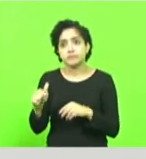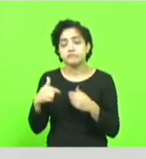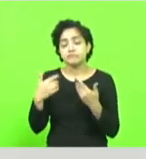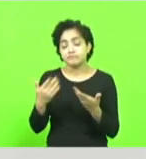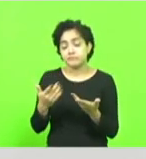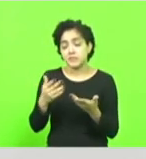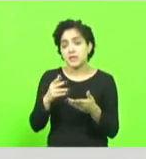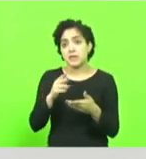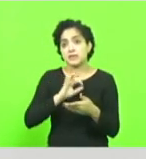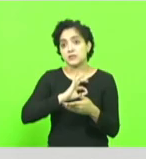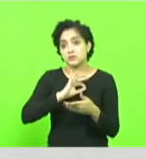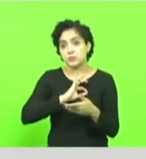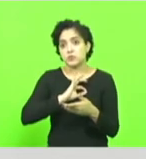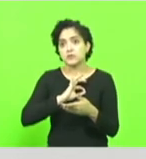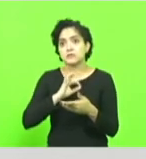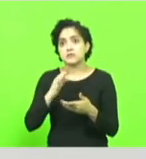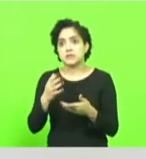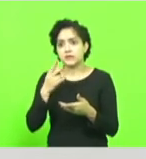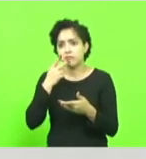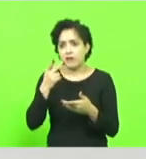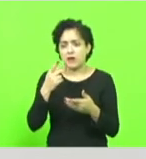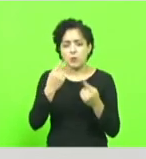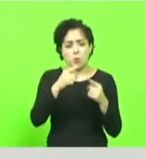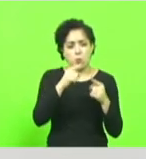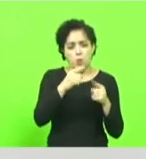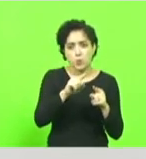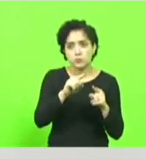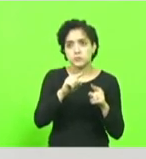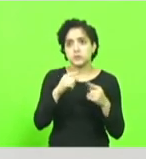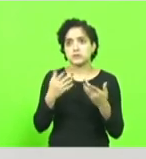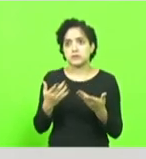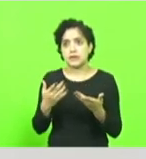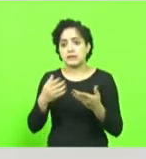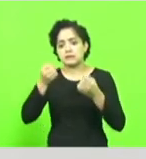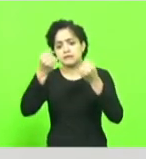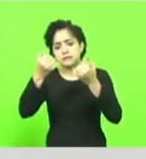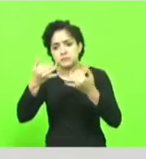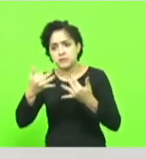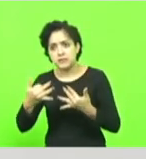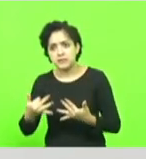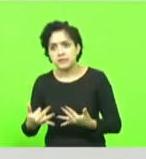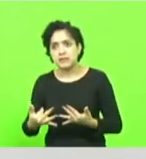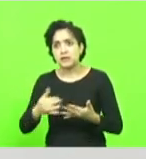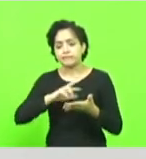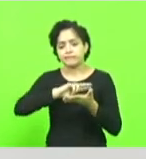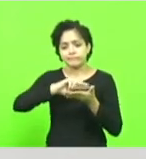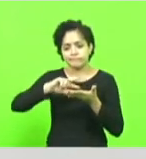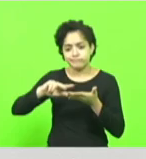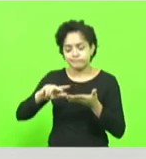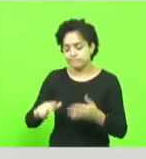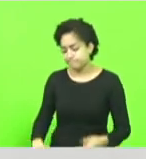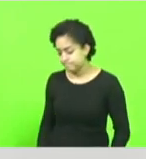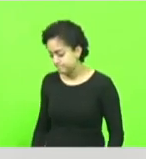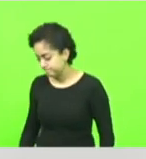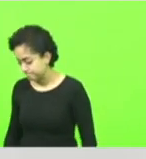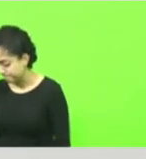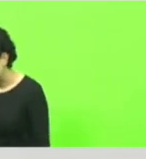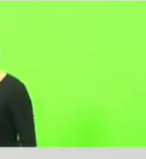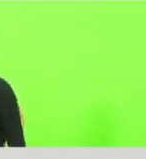polícia desarmada, ou que falam mal da polícia, ou de qualquer operação, tem que se explicar, dar mil e uma explicação. Então, são profissionais que, às